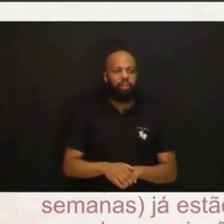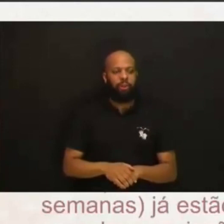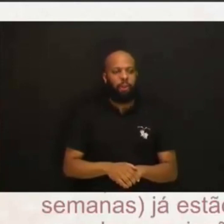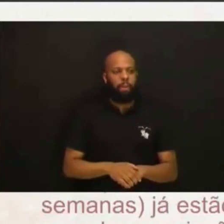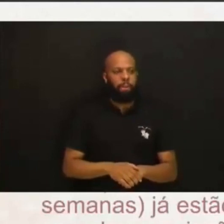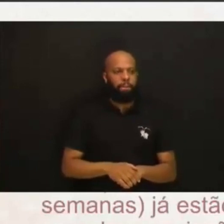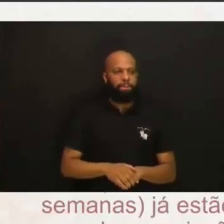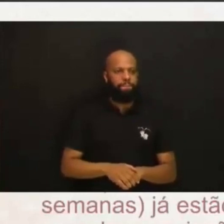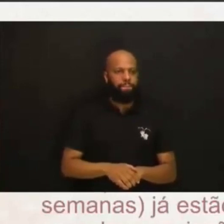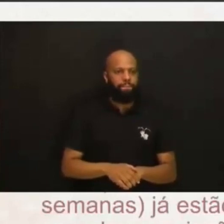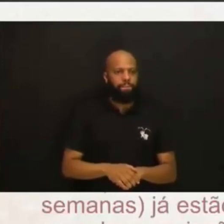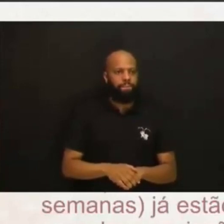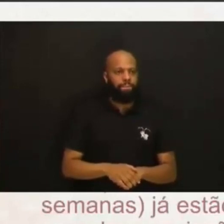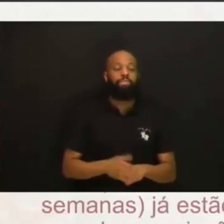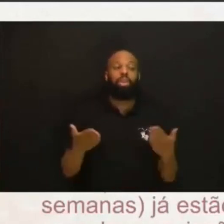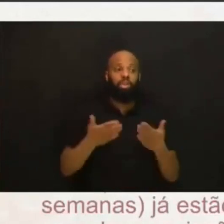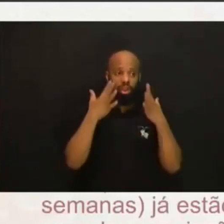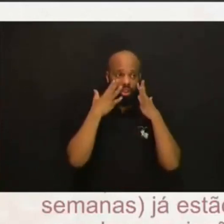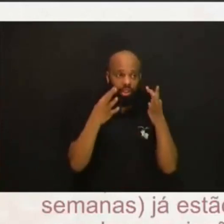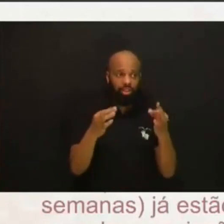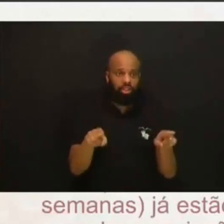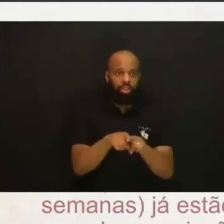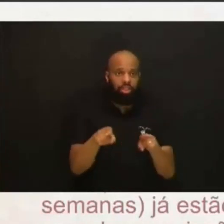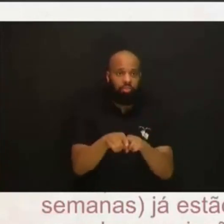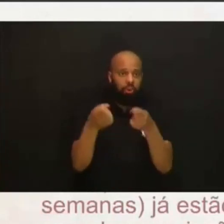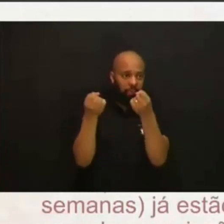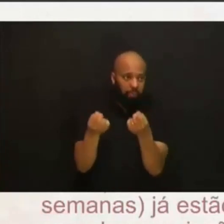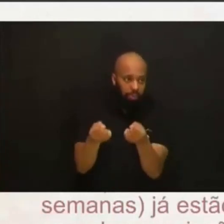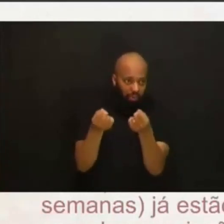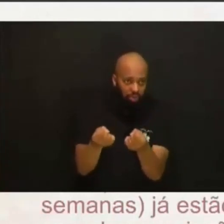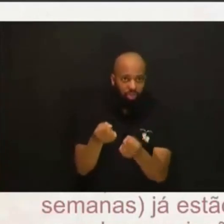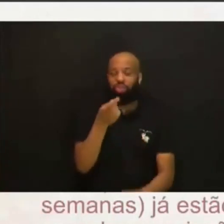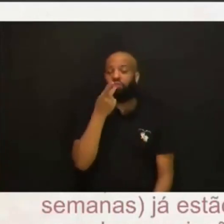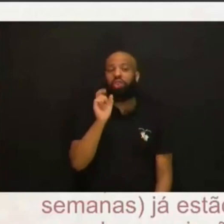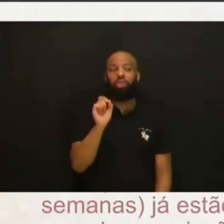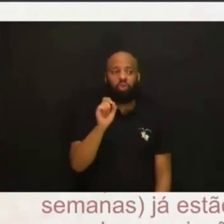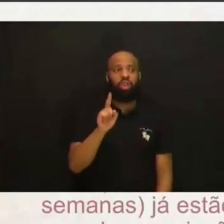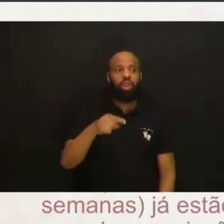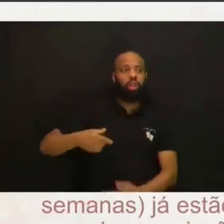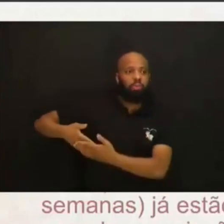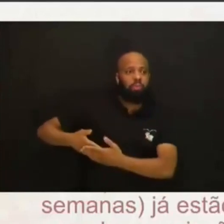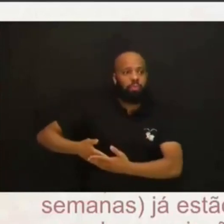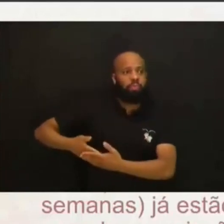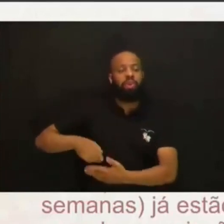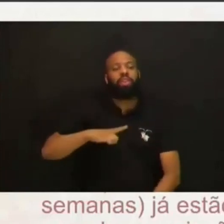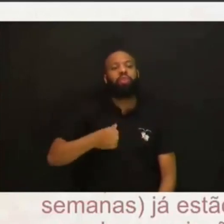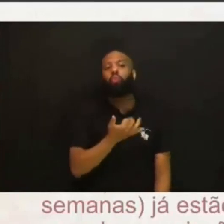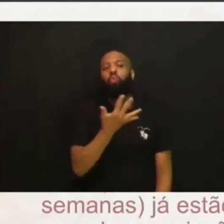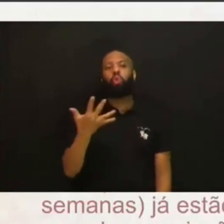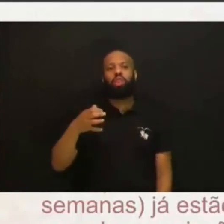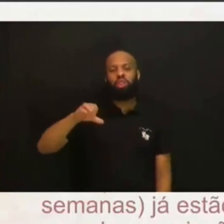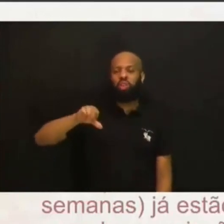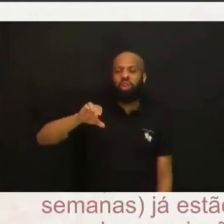Vou chamar a atenção para a questão do peso. Nós estamos falando de bebês de 90